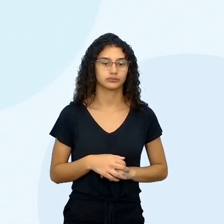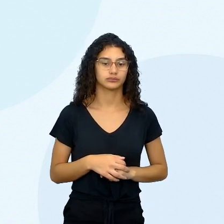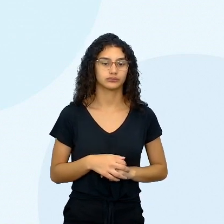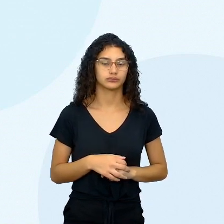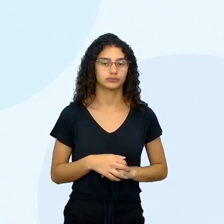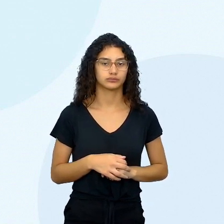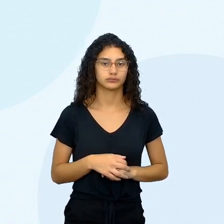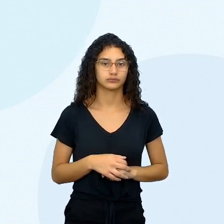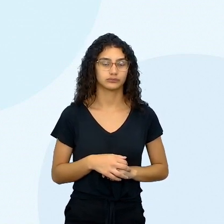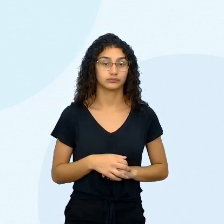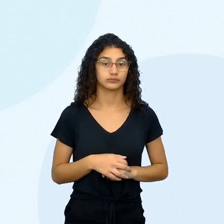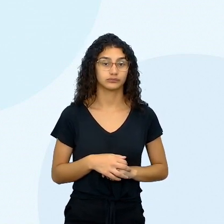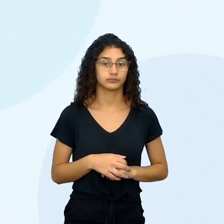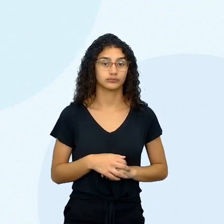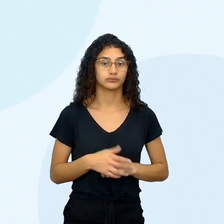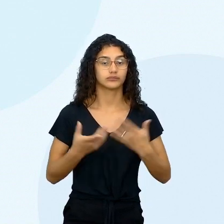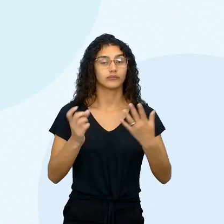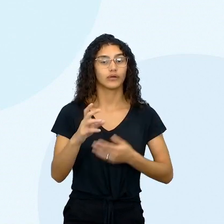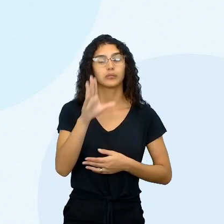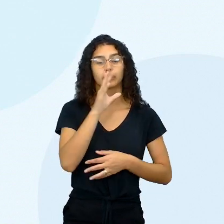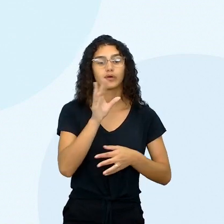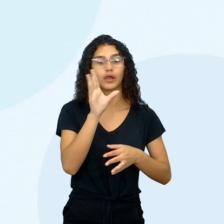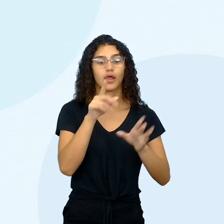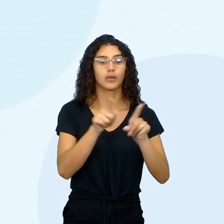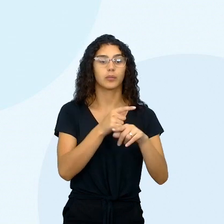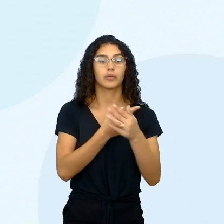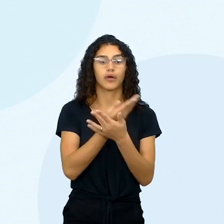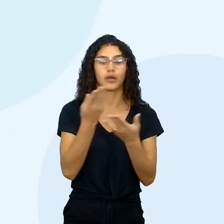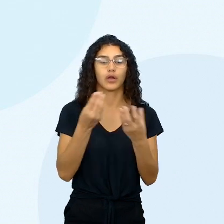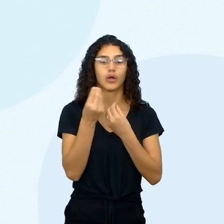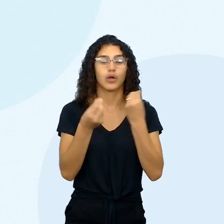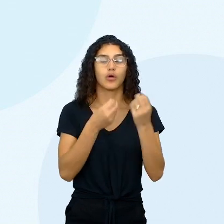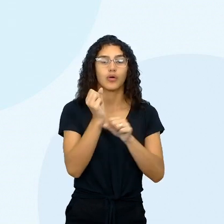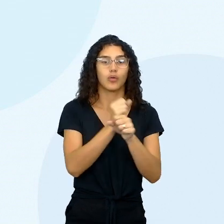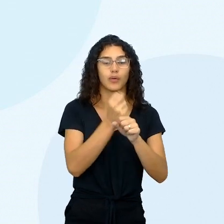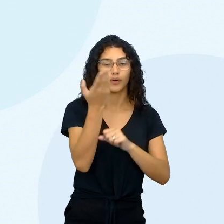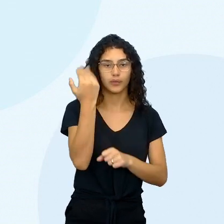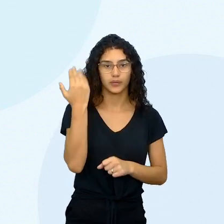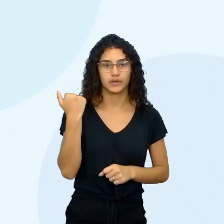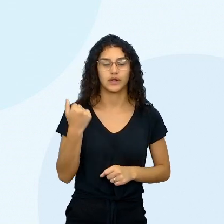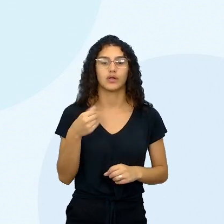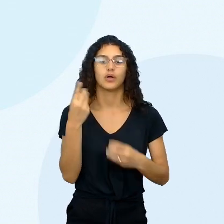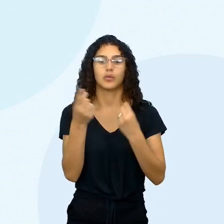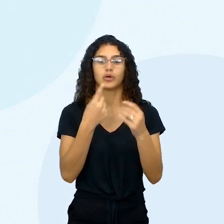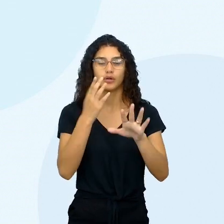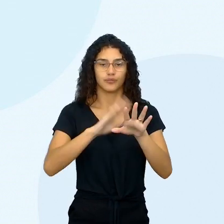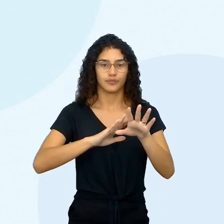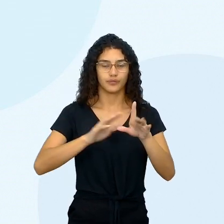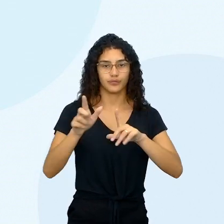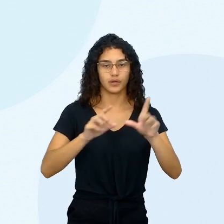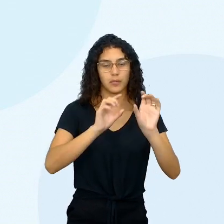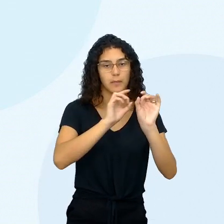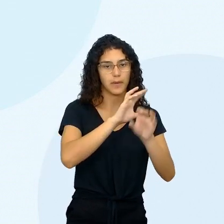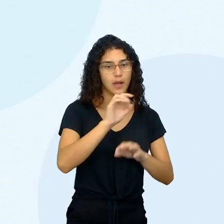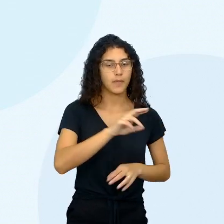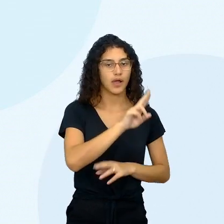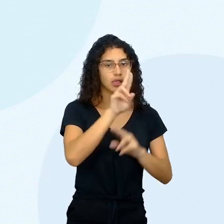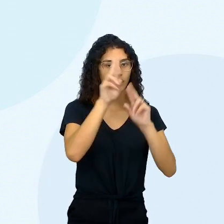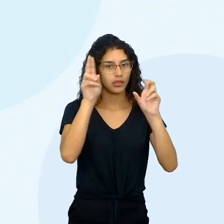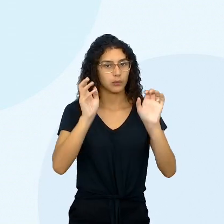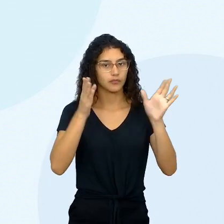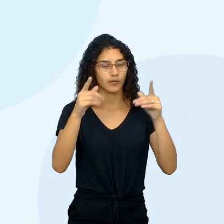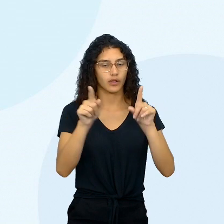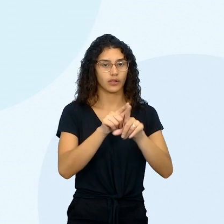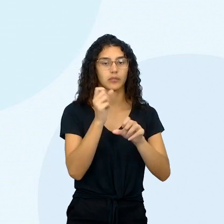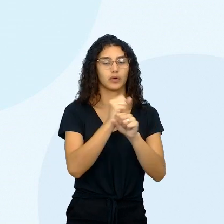precioso também. E só para contar para vocês, então, como foram os anos passados, como a gente trabalhou cada temática especificamente